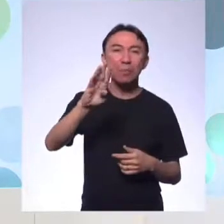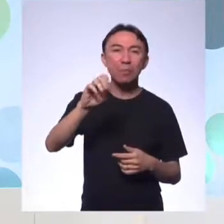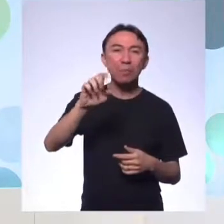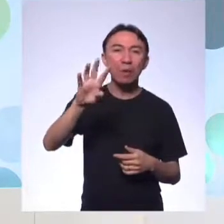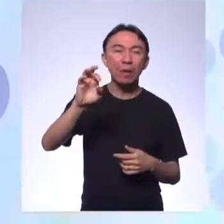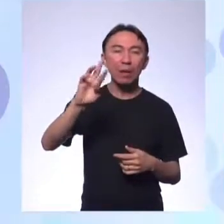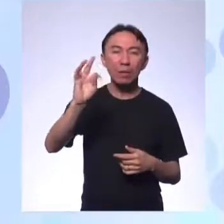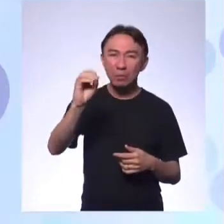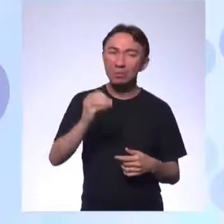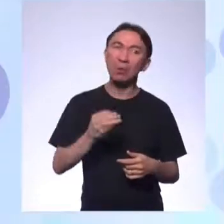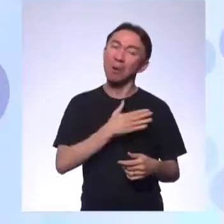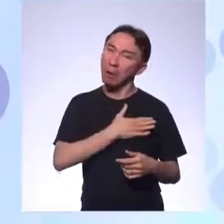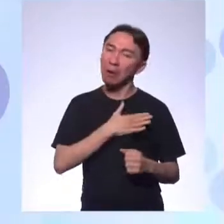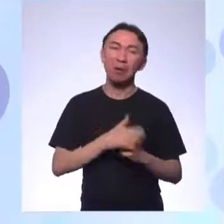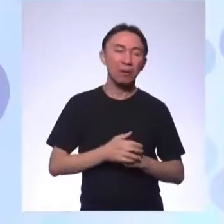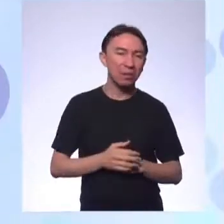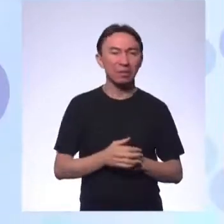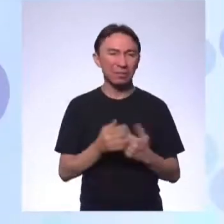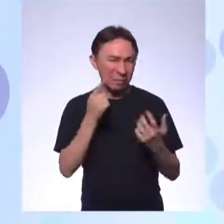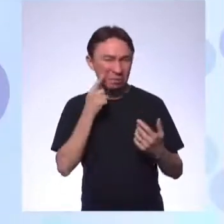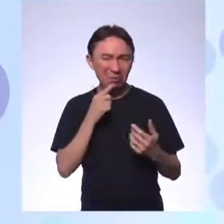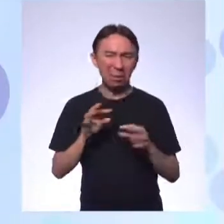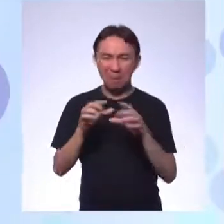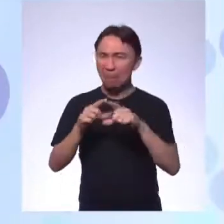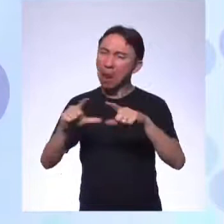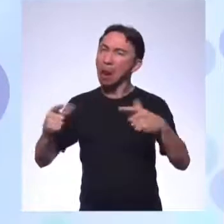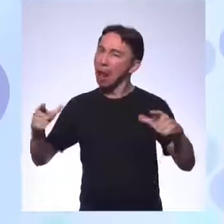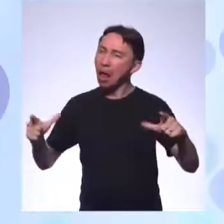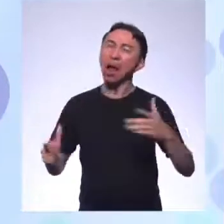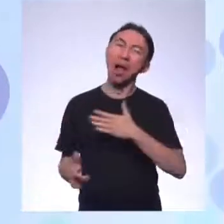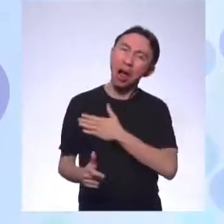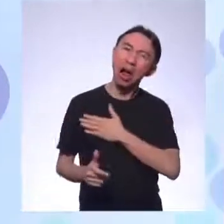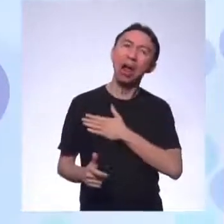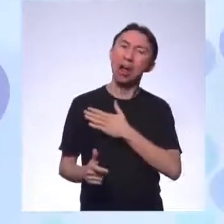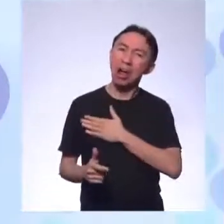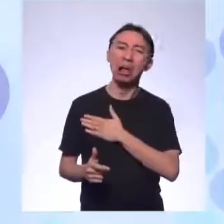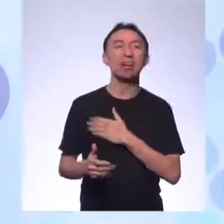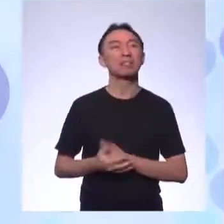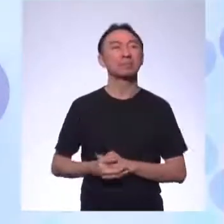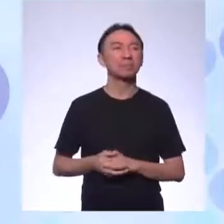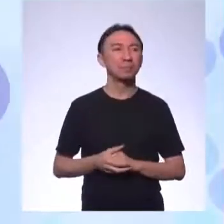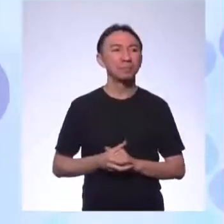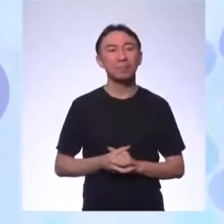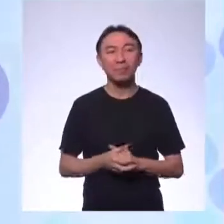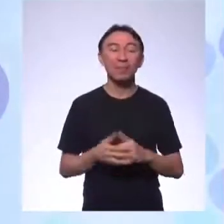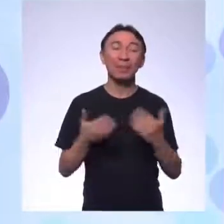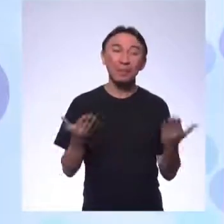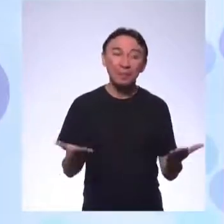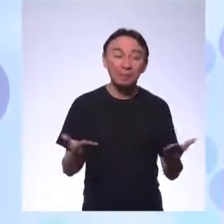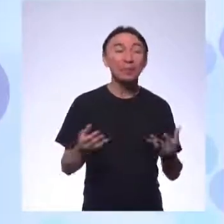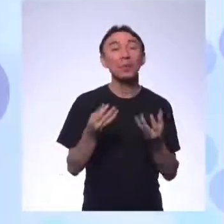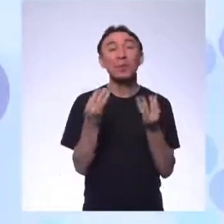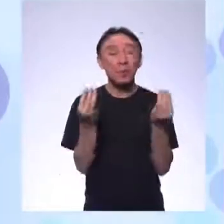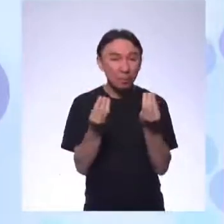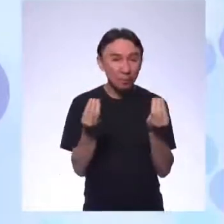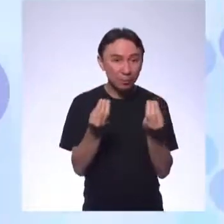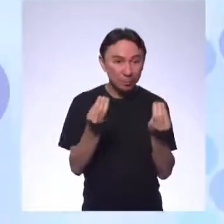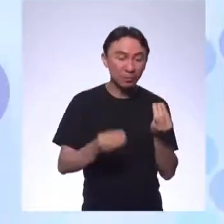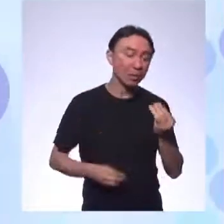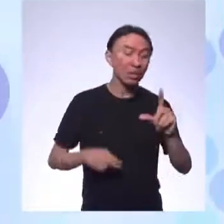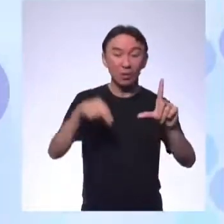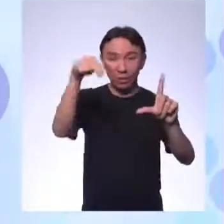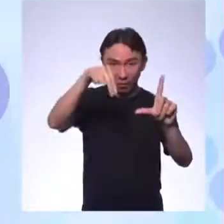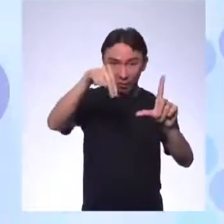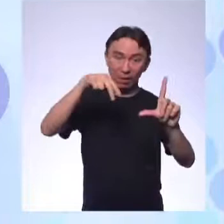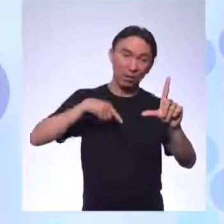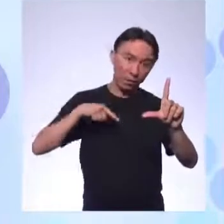que gosta também. A maioria aqui gosta, Então, hein? olha, gostar é assim, gente, como é que funciona? A novela tem uma estrutura